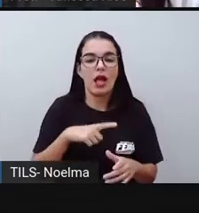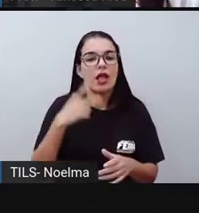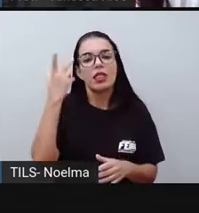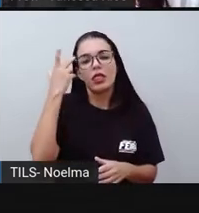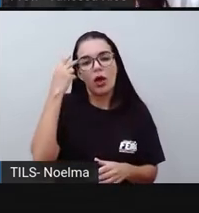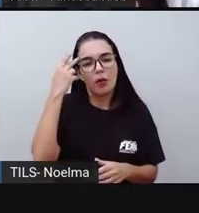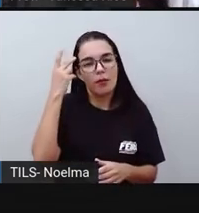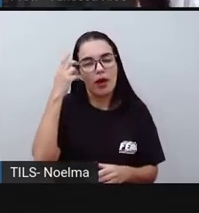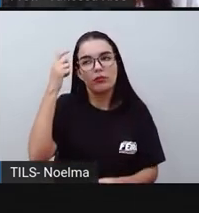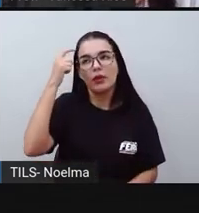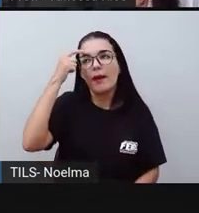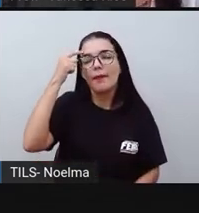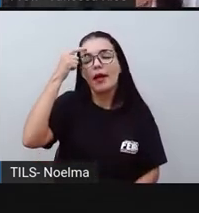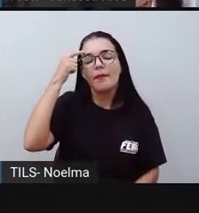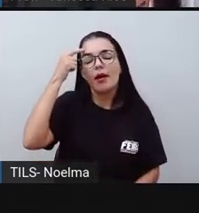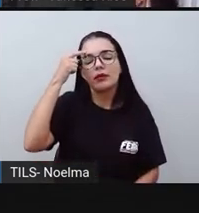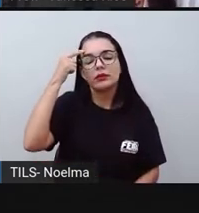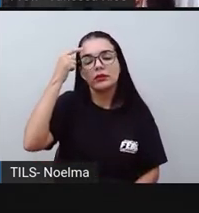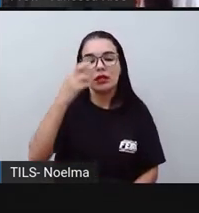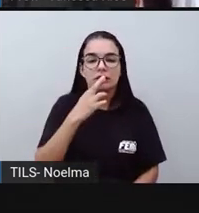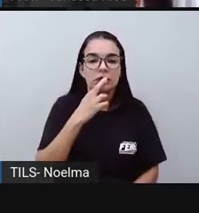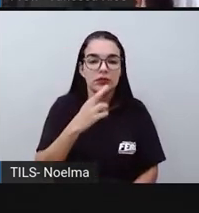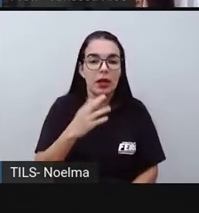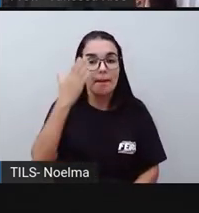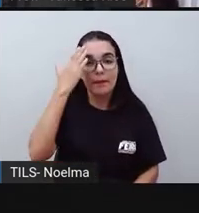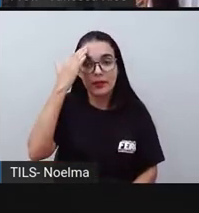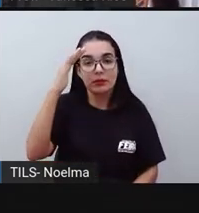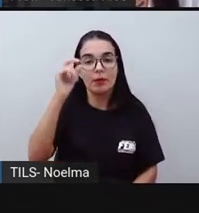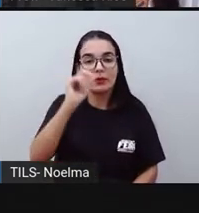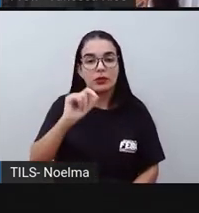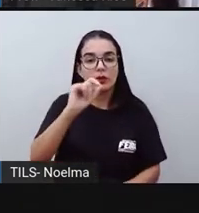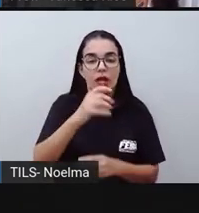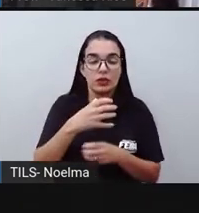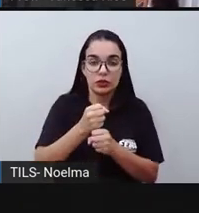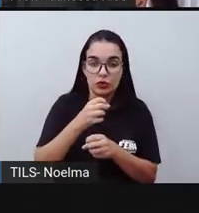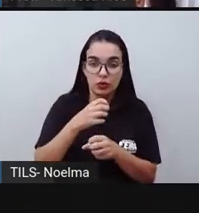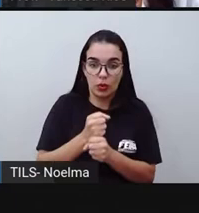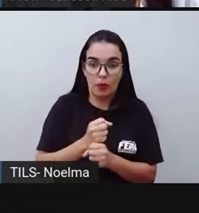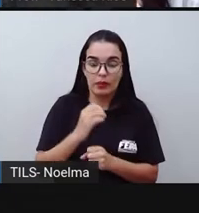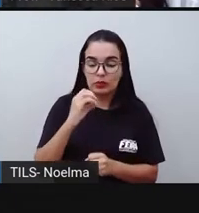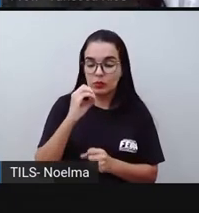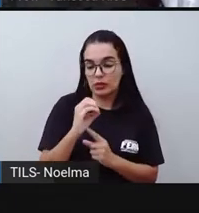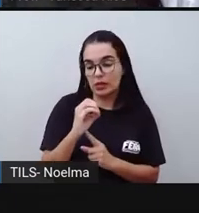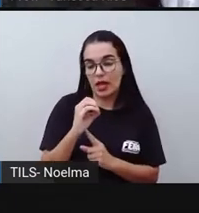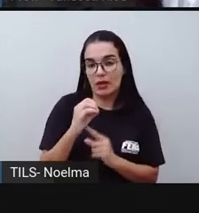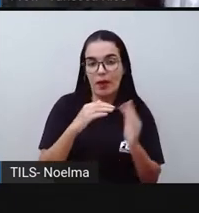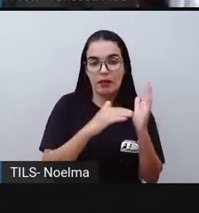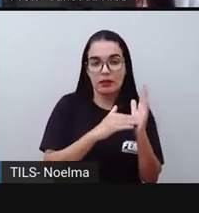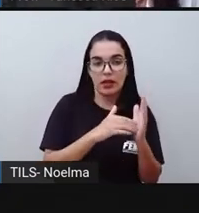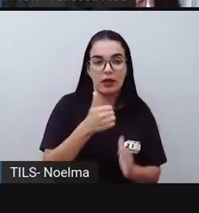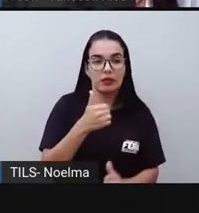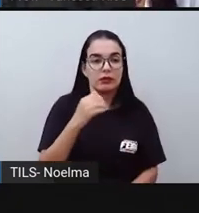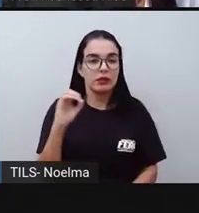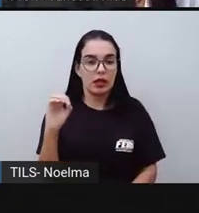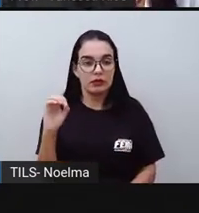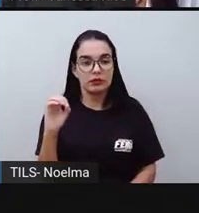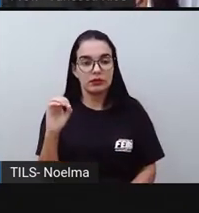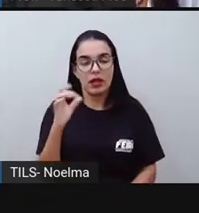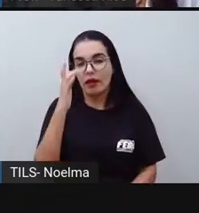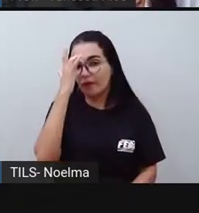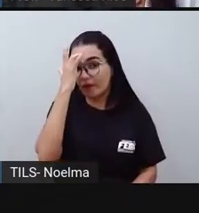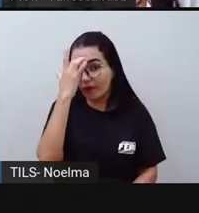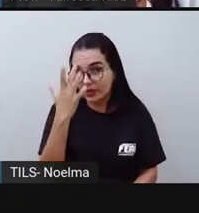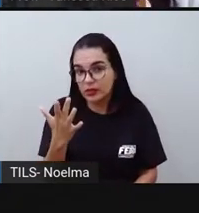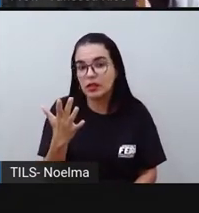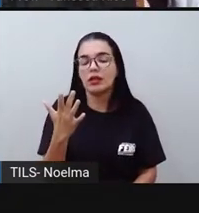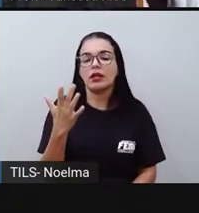memorizar os resultados, principalmente das multiplicações aí relacionadas do 0 até o 10, e facilita aí